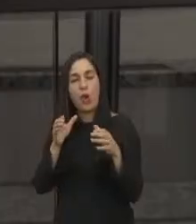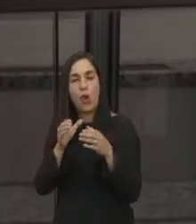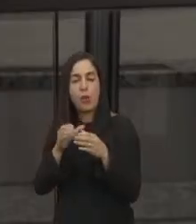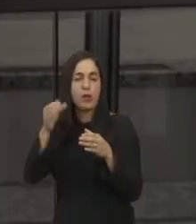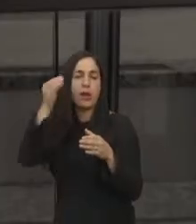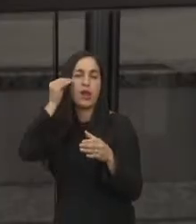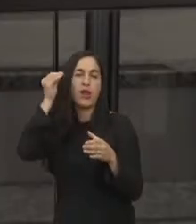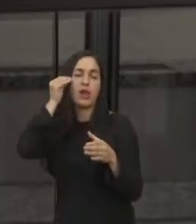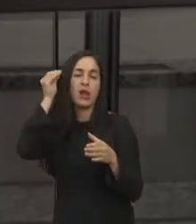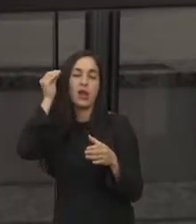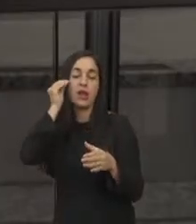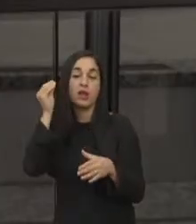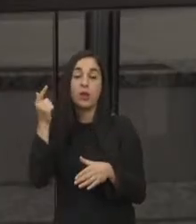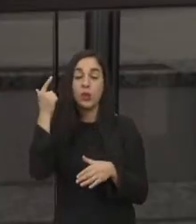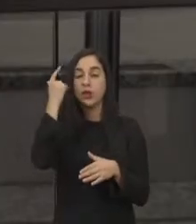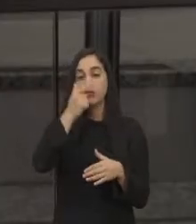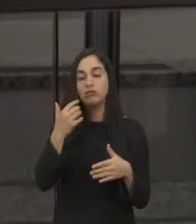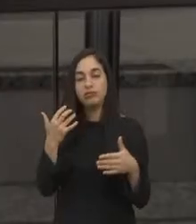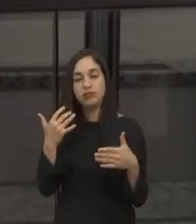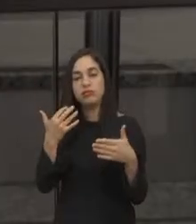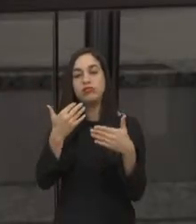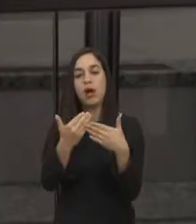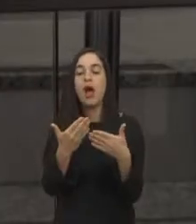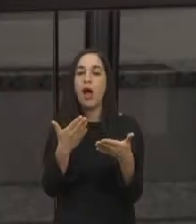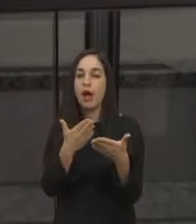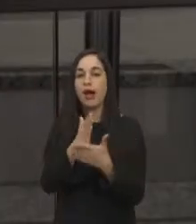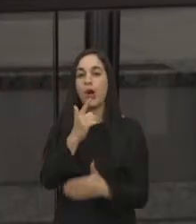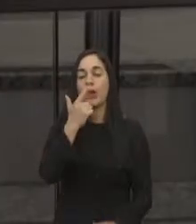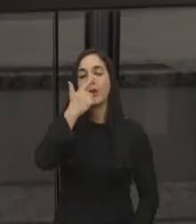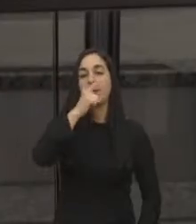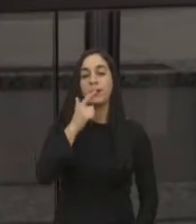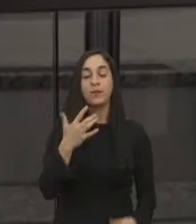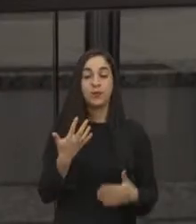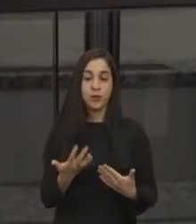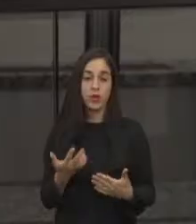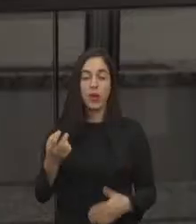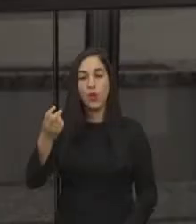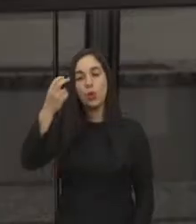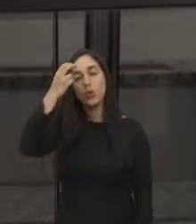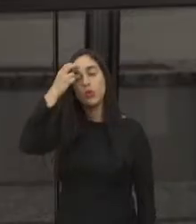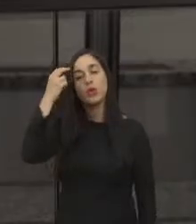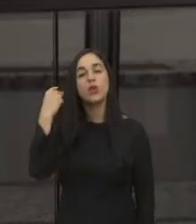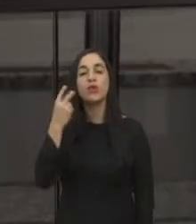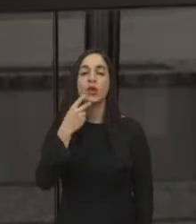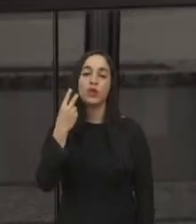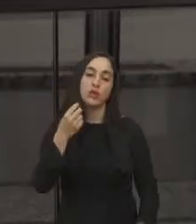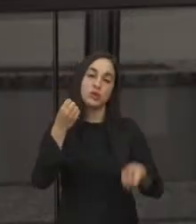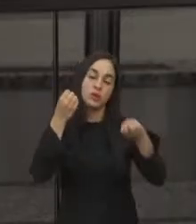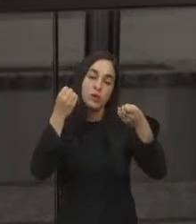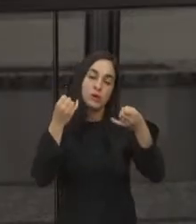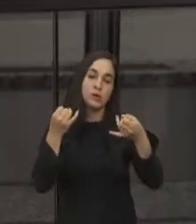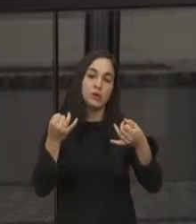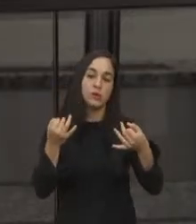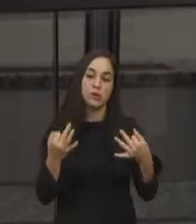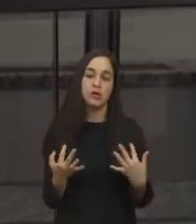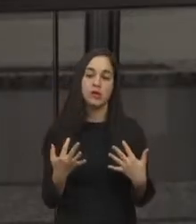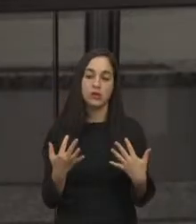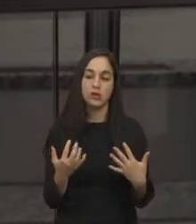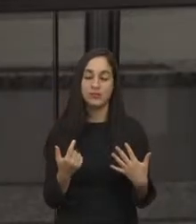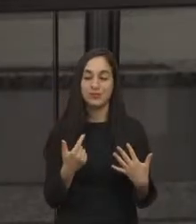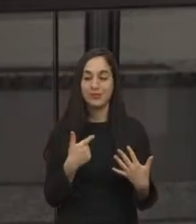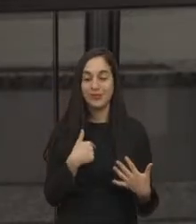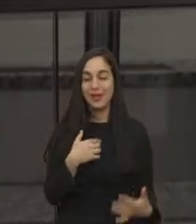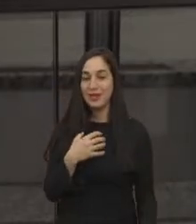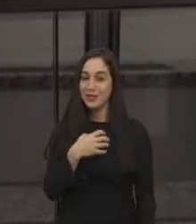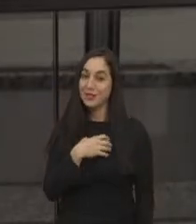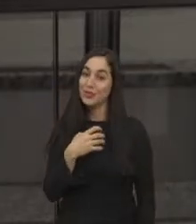de construção de verticalização. A questão cultural que o vereador falou, eu me senti